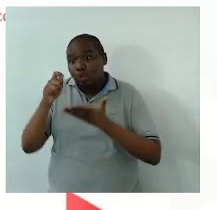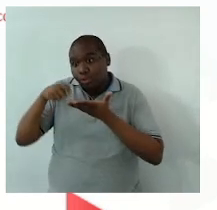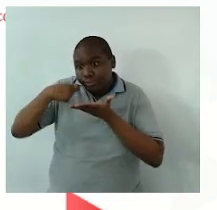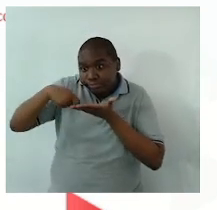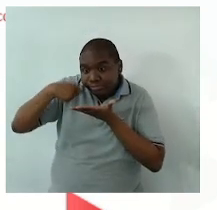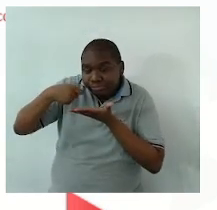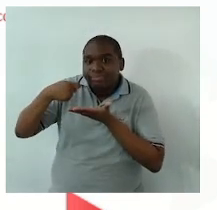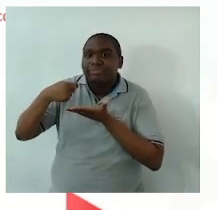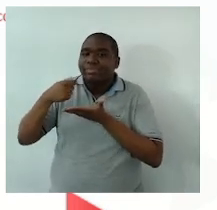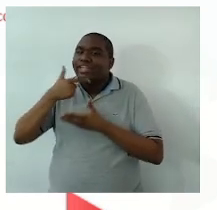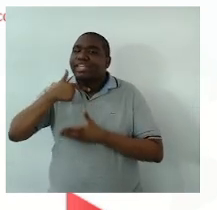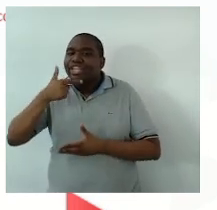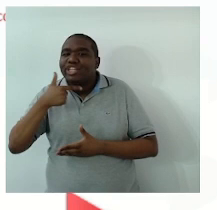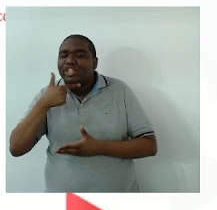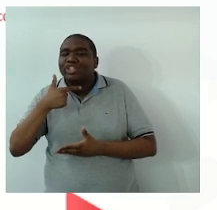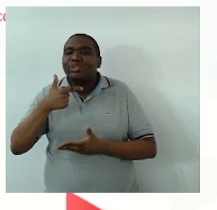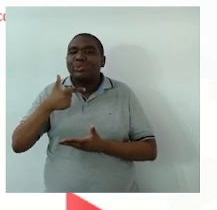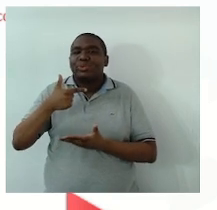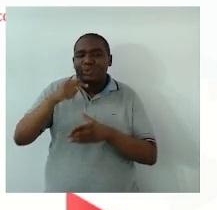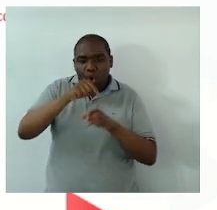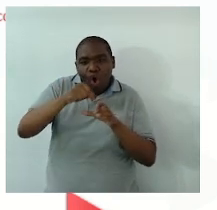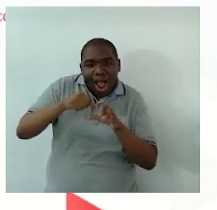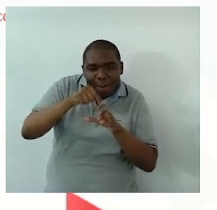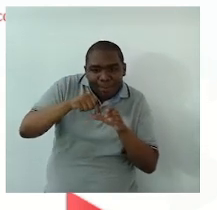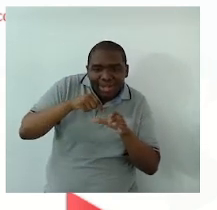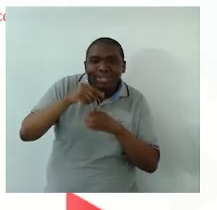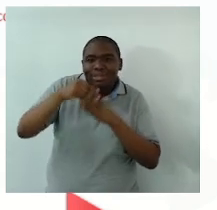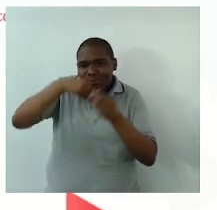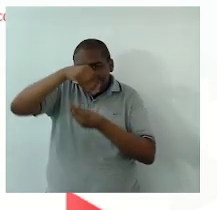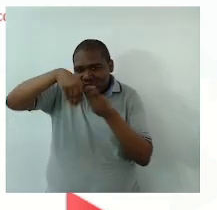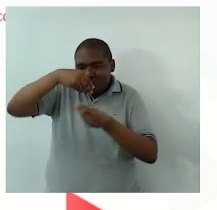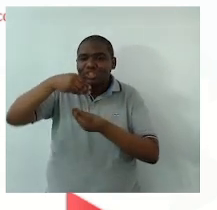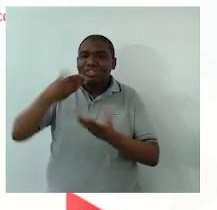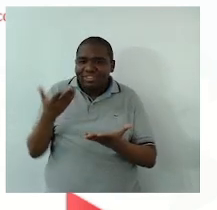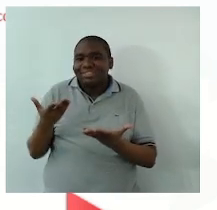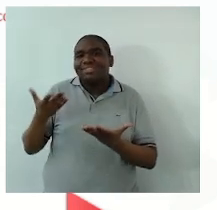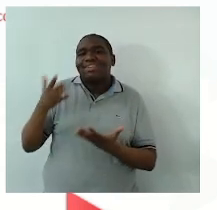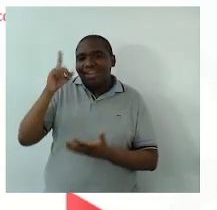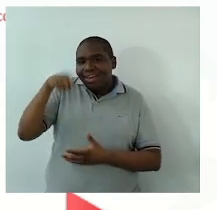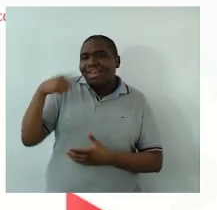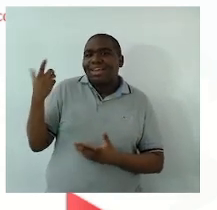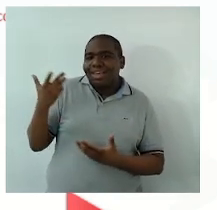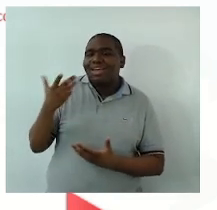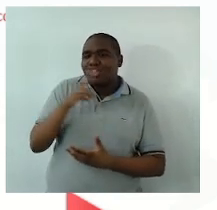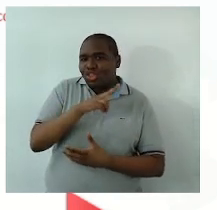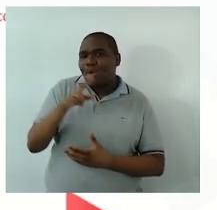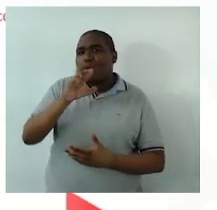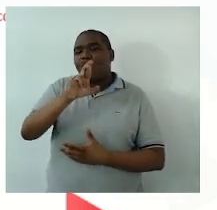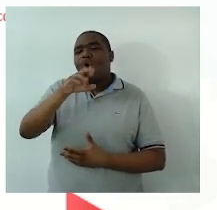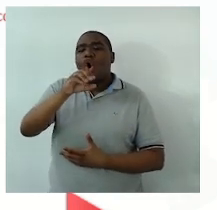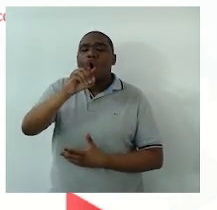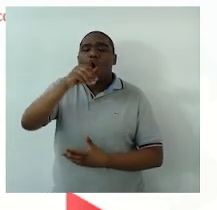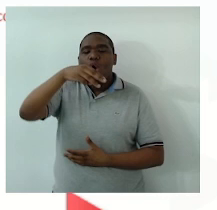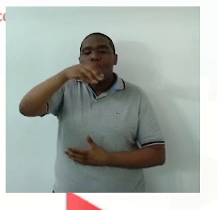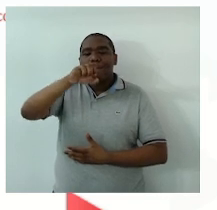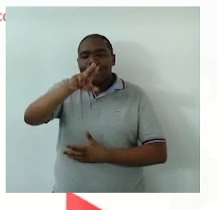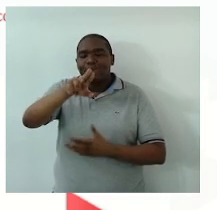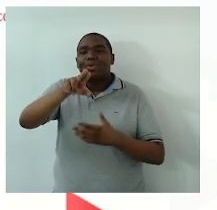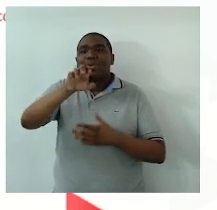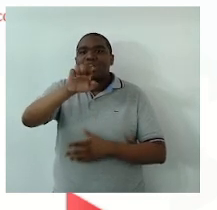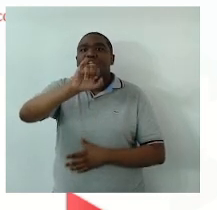O queijo com goiabada, as pessoas chamam de Romeu e Julieta. Não sei porque deu esse nome, mas, né, tem esse nome. Também tem A